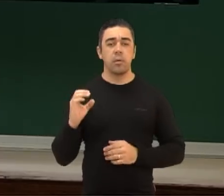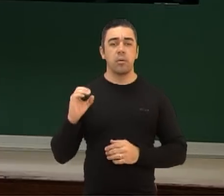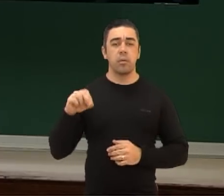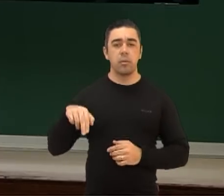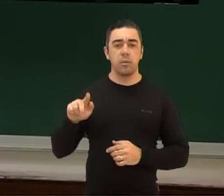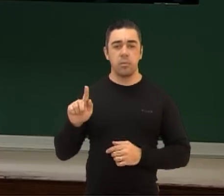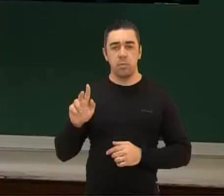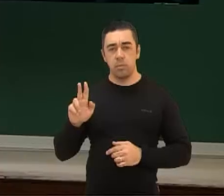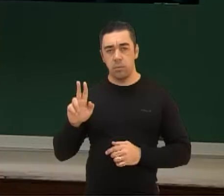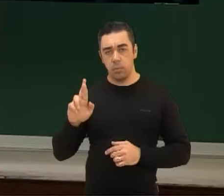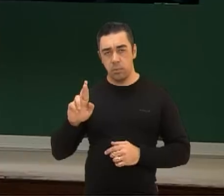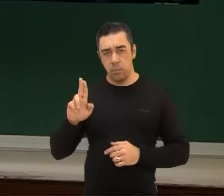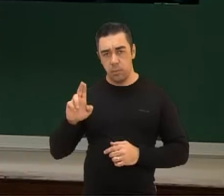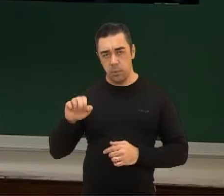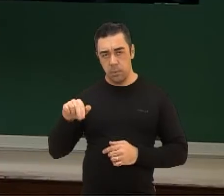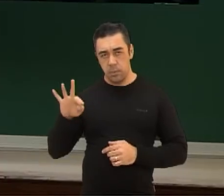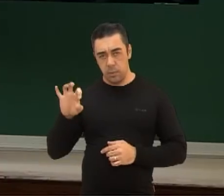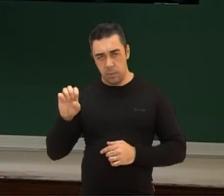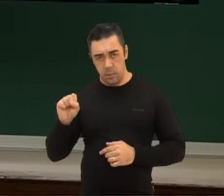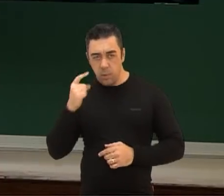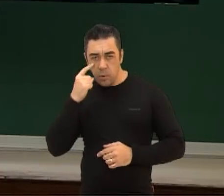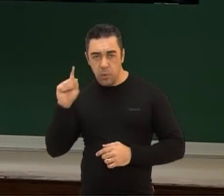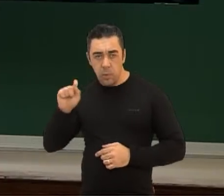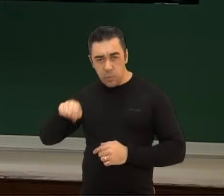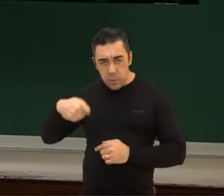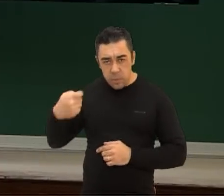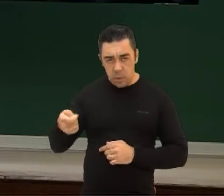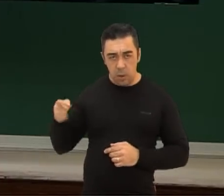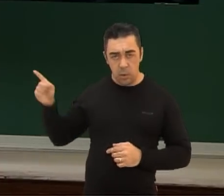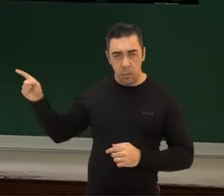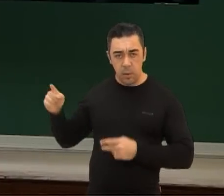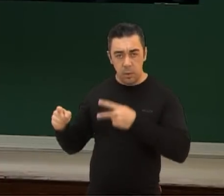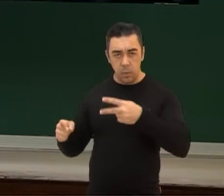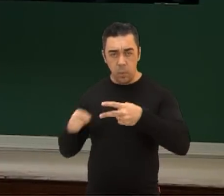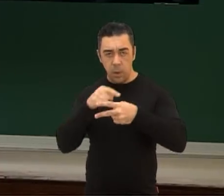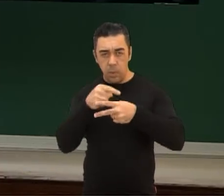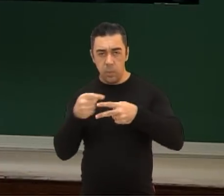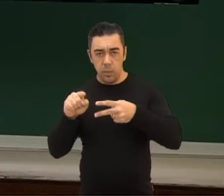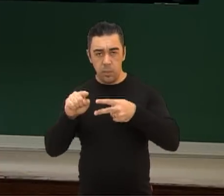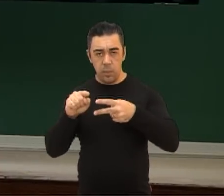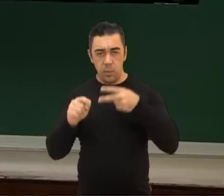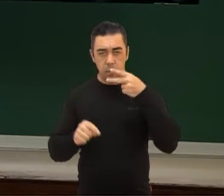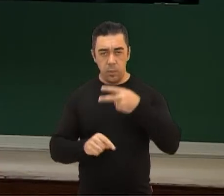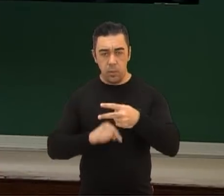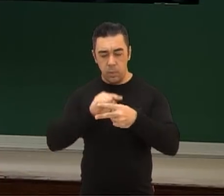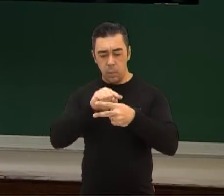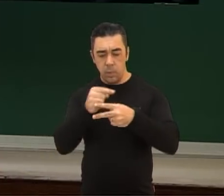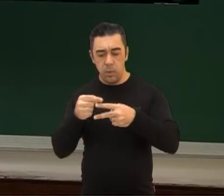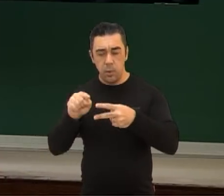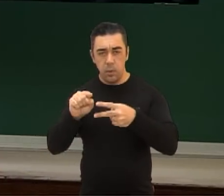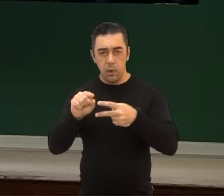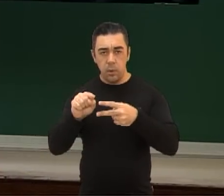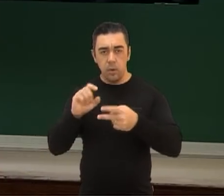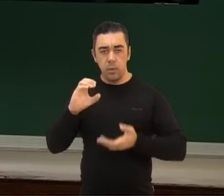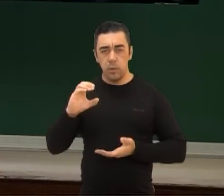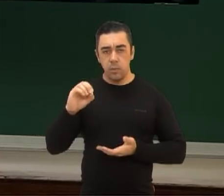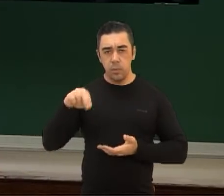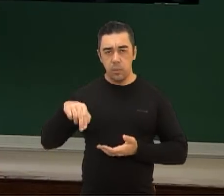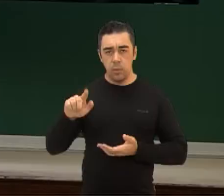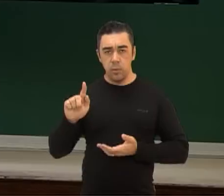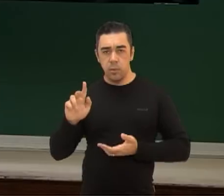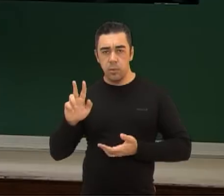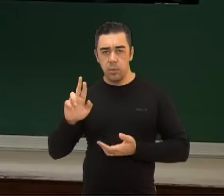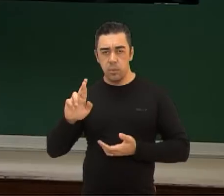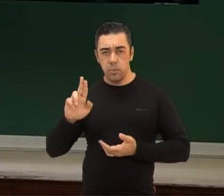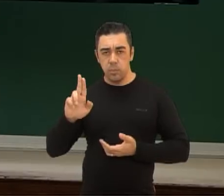representar esses ângulos congruentes? Com esse igual e esse tio em cima. Então, quando eu tenho, vamos